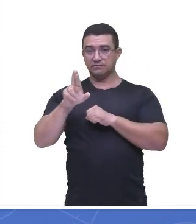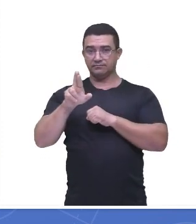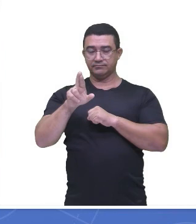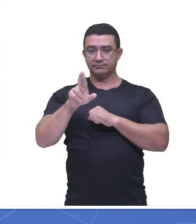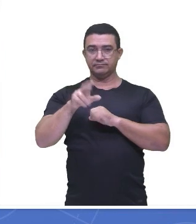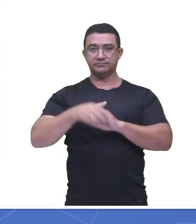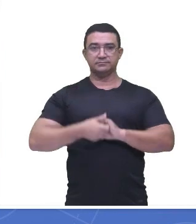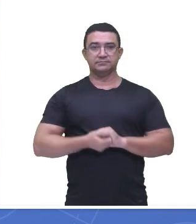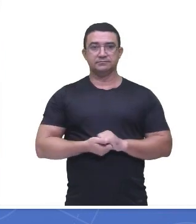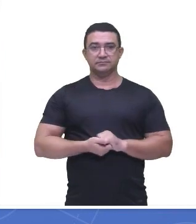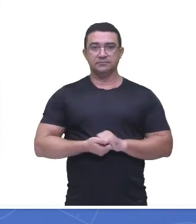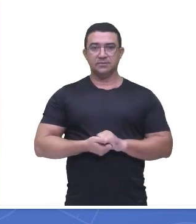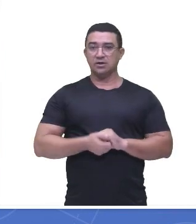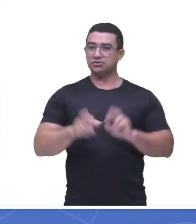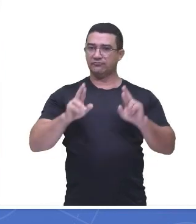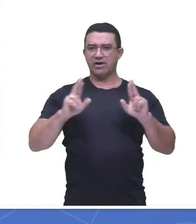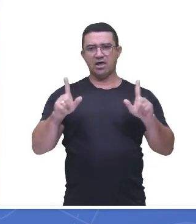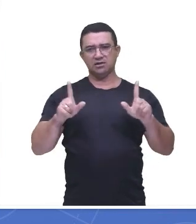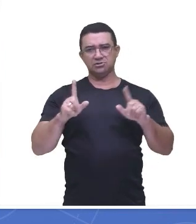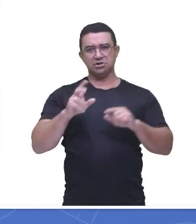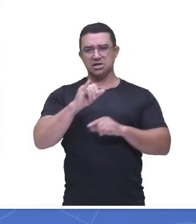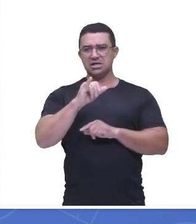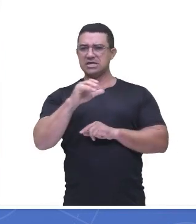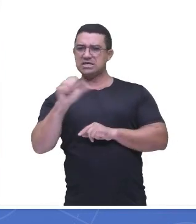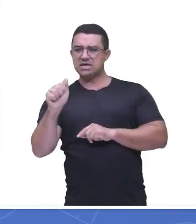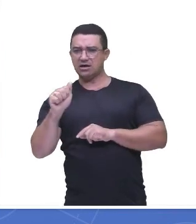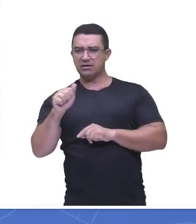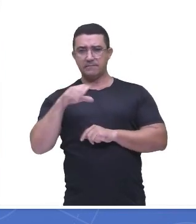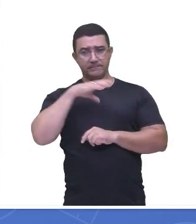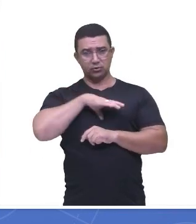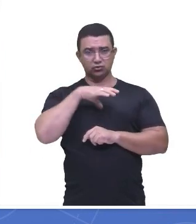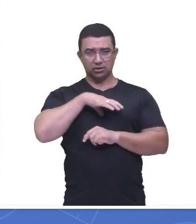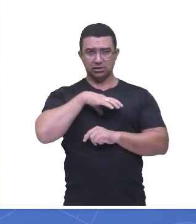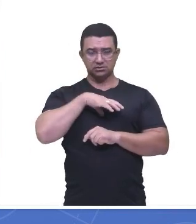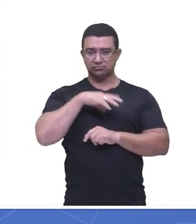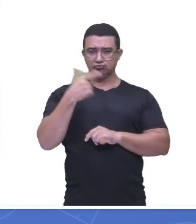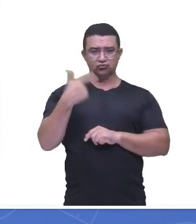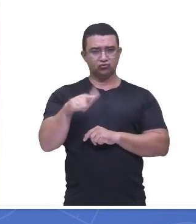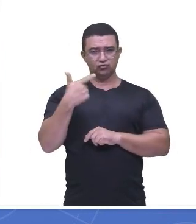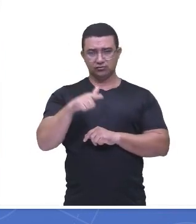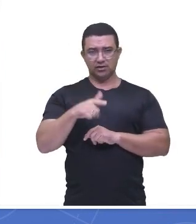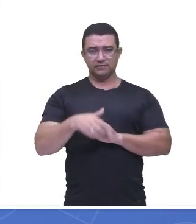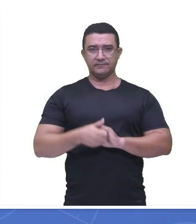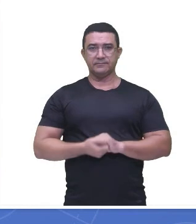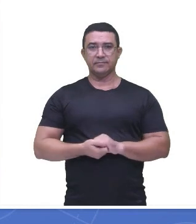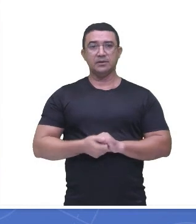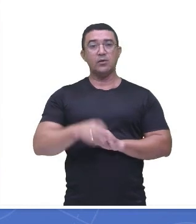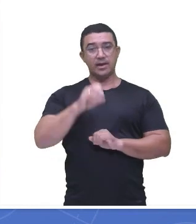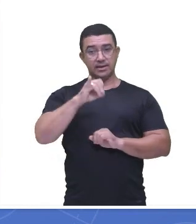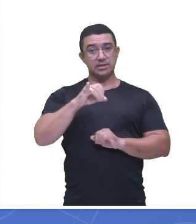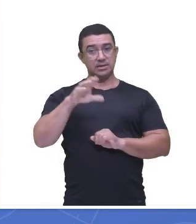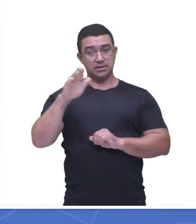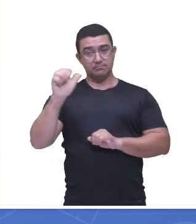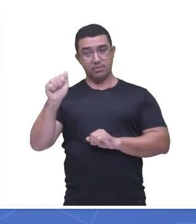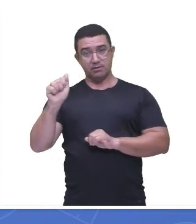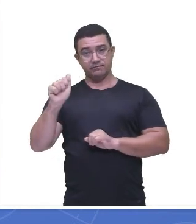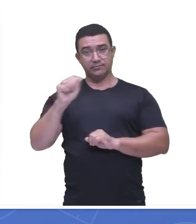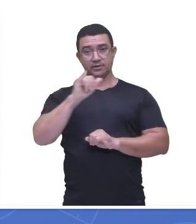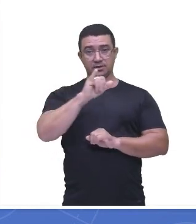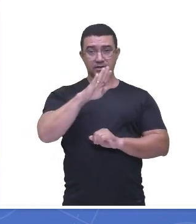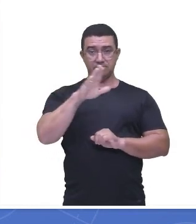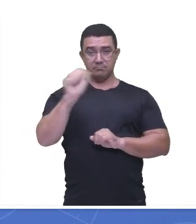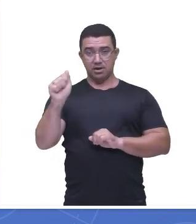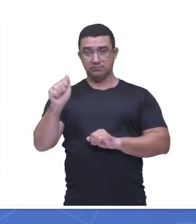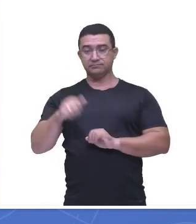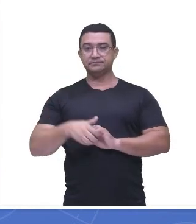língua portuguesa. Eu ia, tu ias, não. Nem tem acento e tem o acréscimo dessa letra aí. Iba. Jo iba. Tu